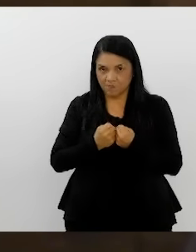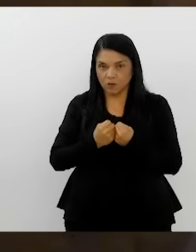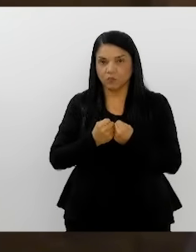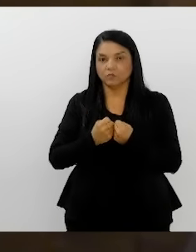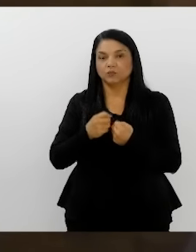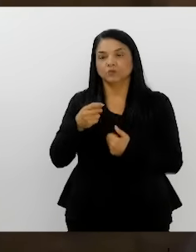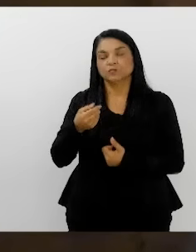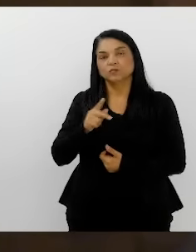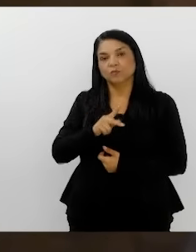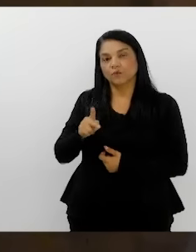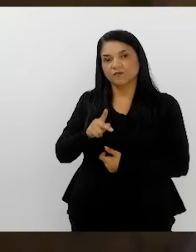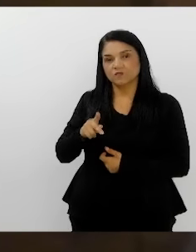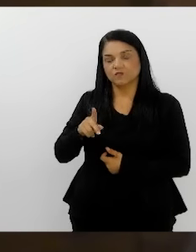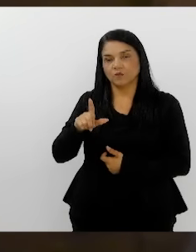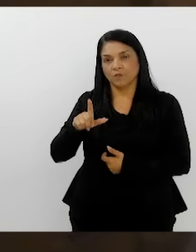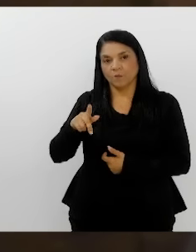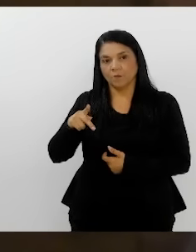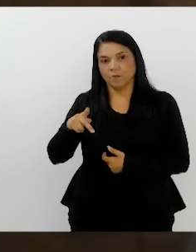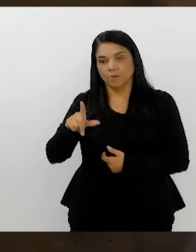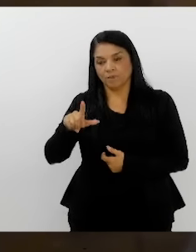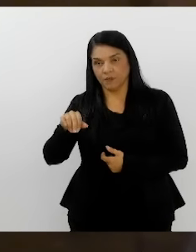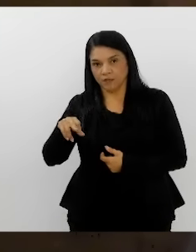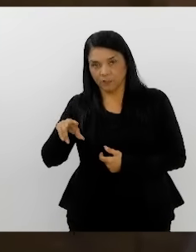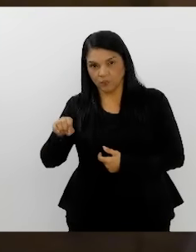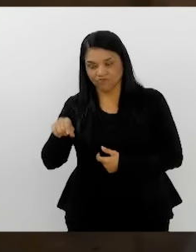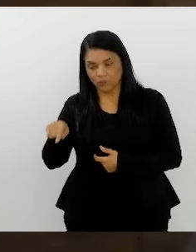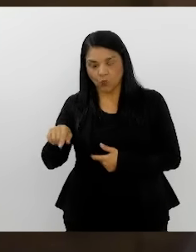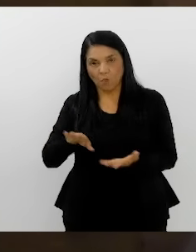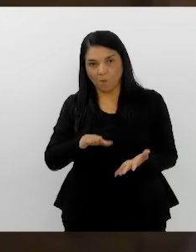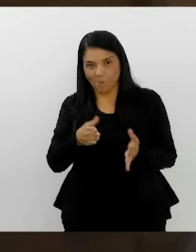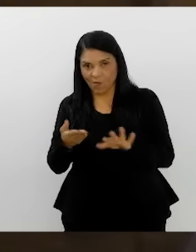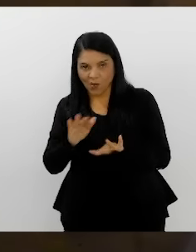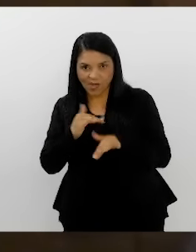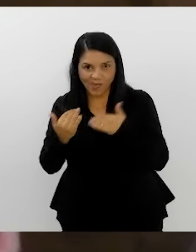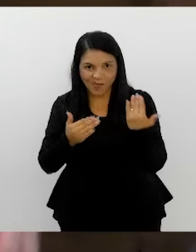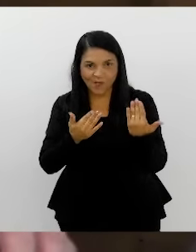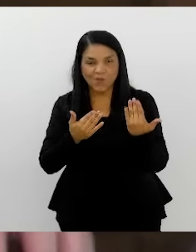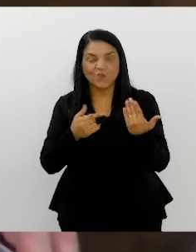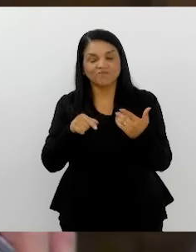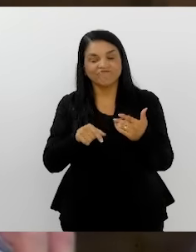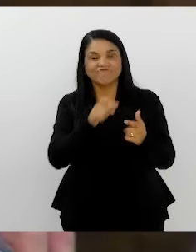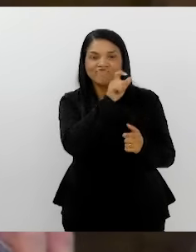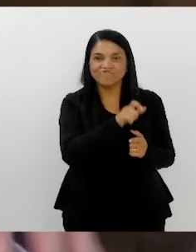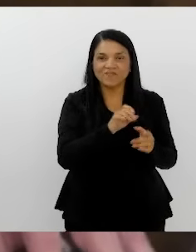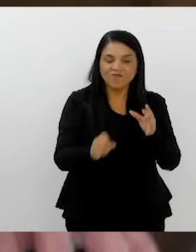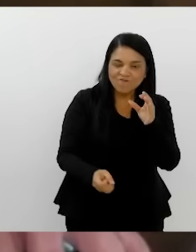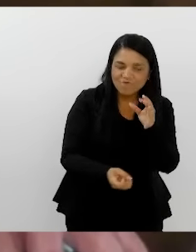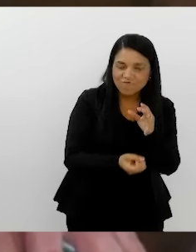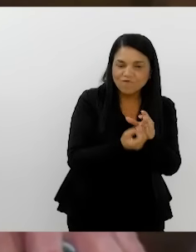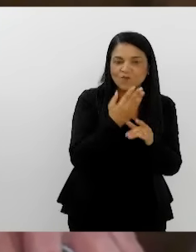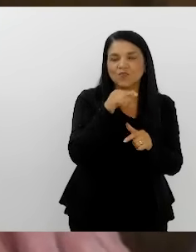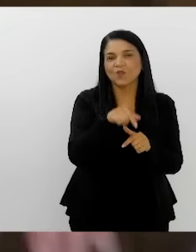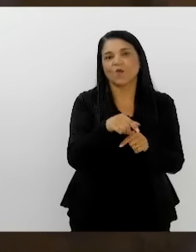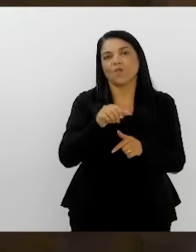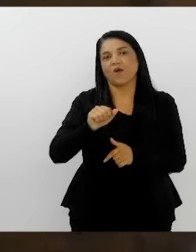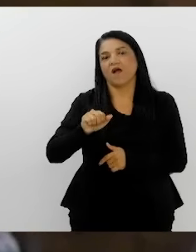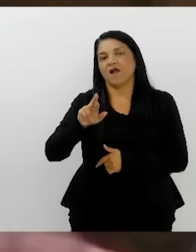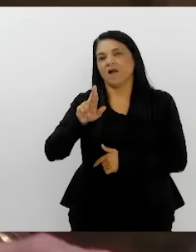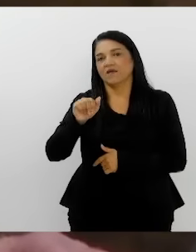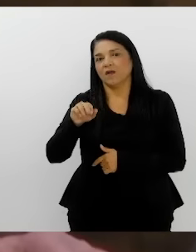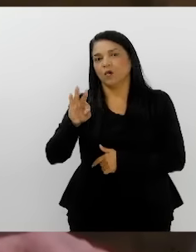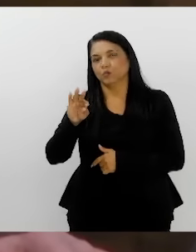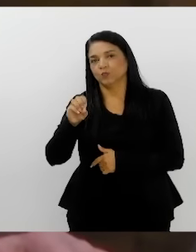de Oliveira, que após a morte deste, ele quis fundar os arautos do Evangelho. Aqui estamos nós. Mas dizer